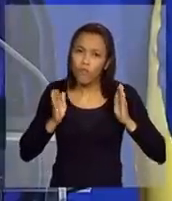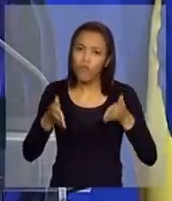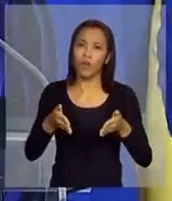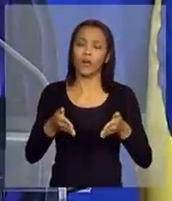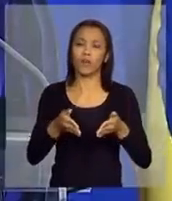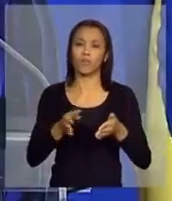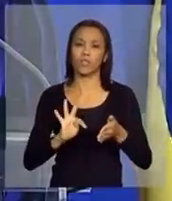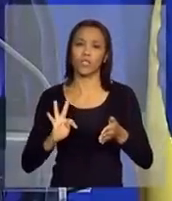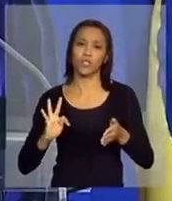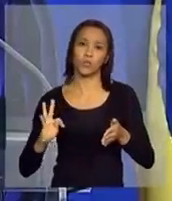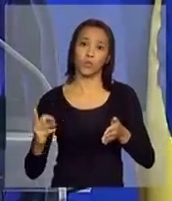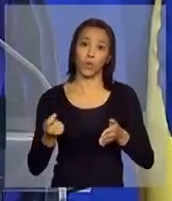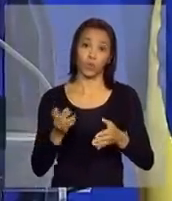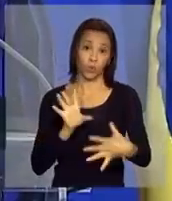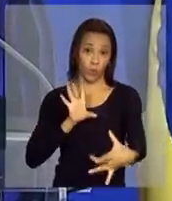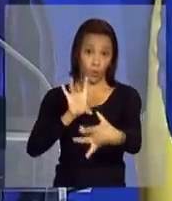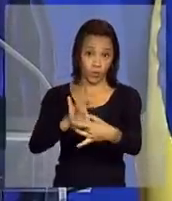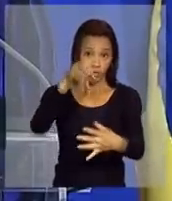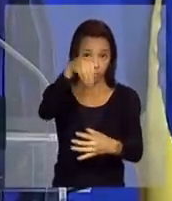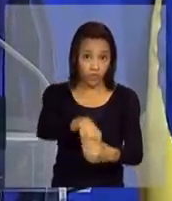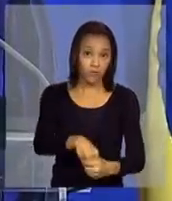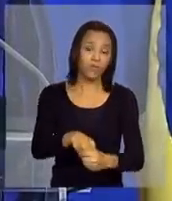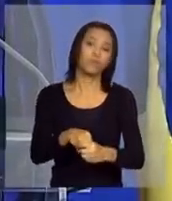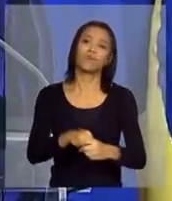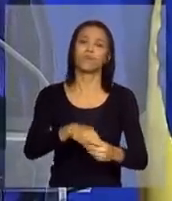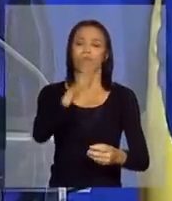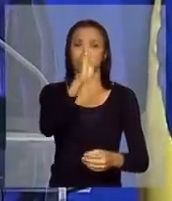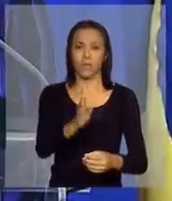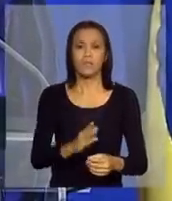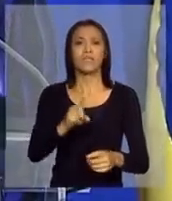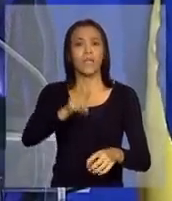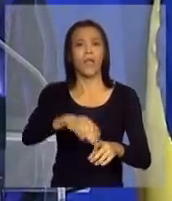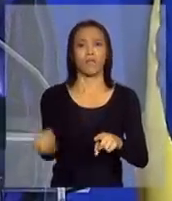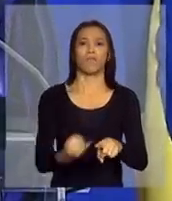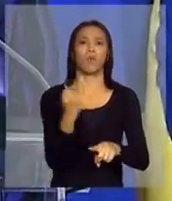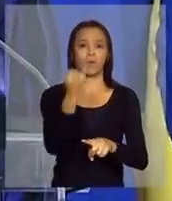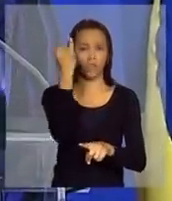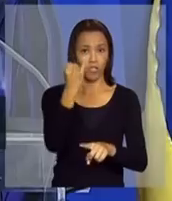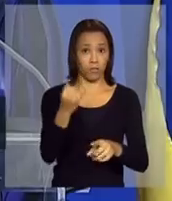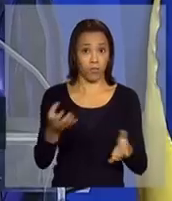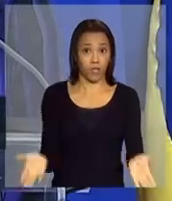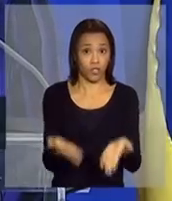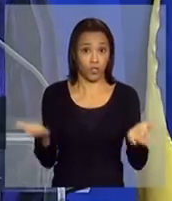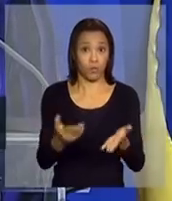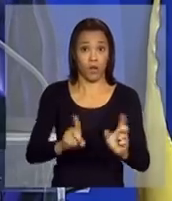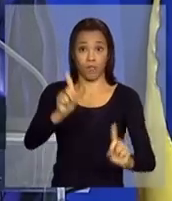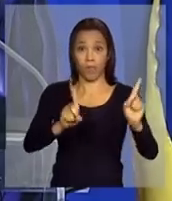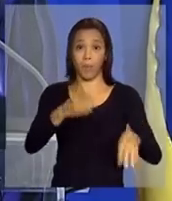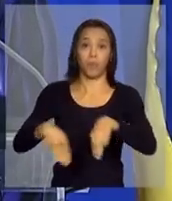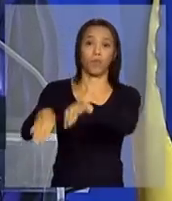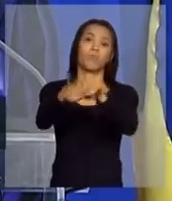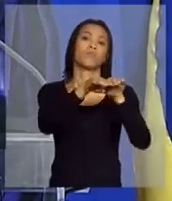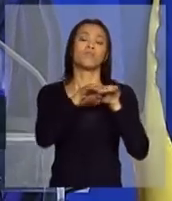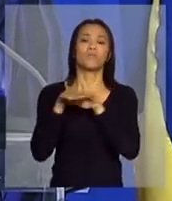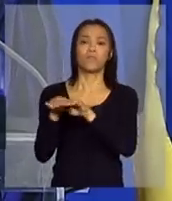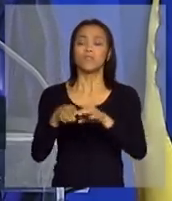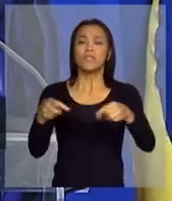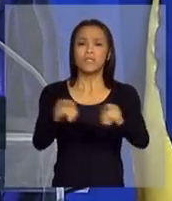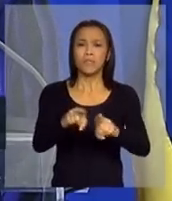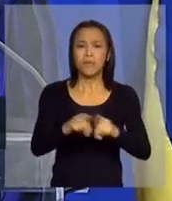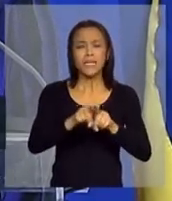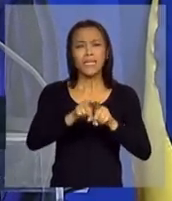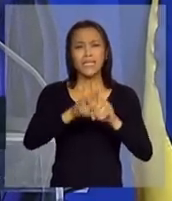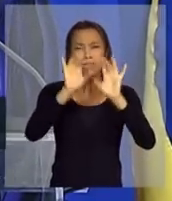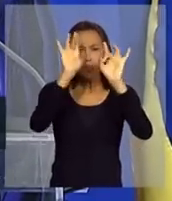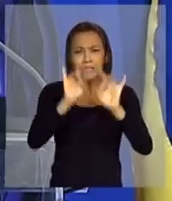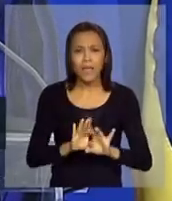questões consideradas relevantes para o aumento da competitividade, em especial a questão da